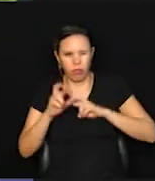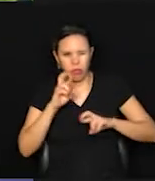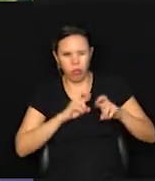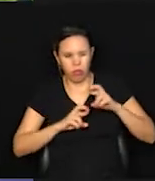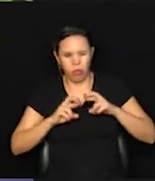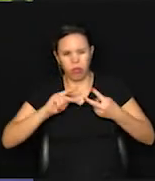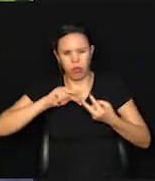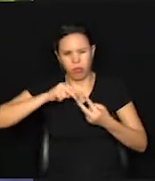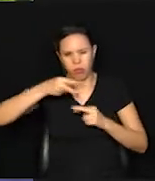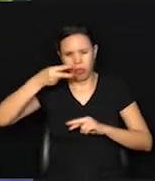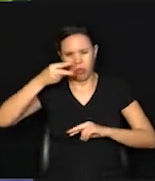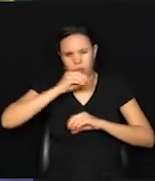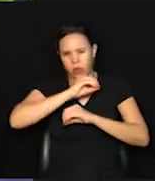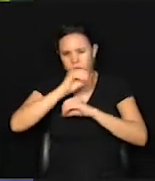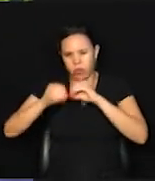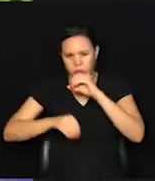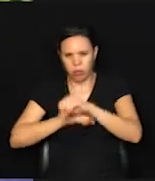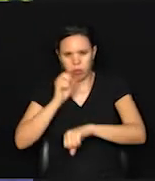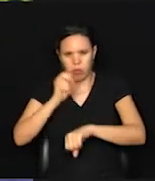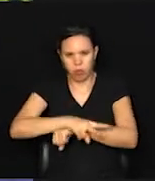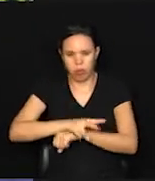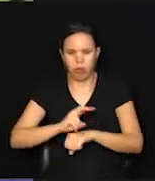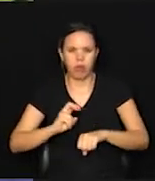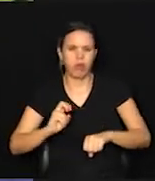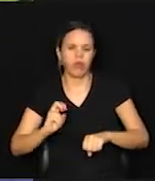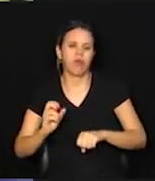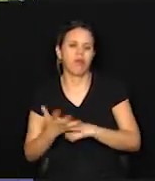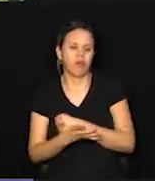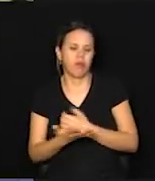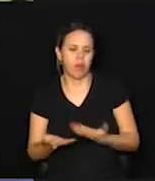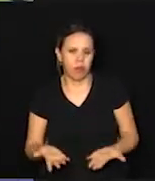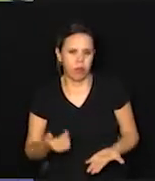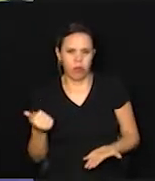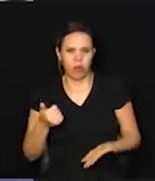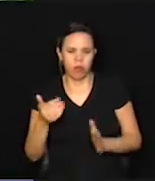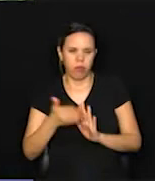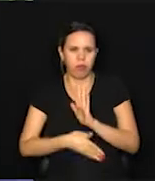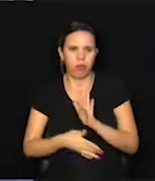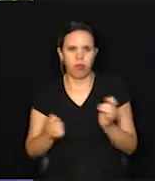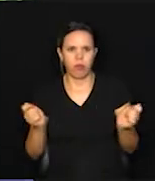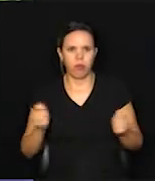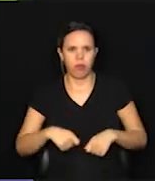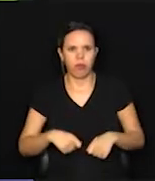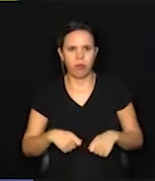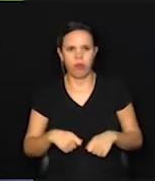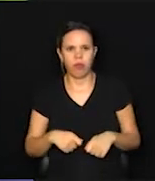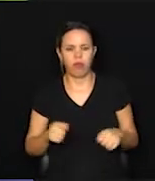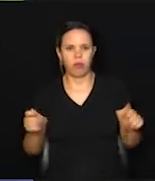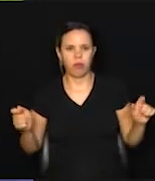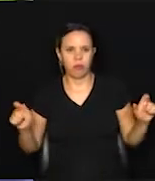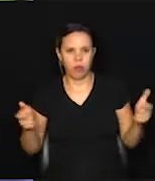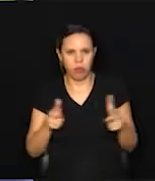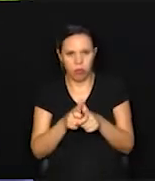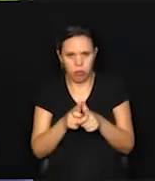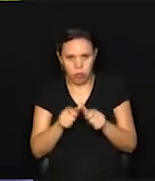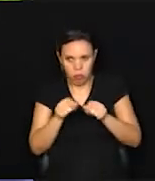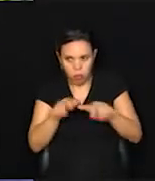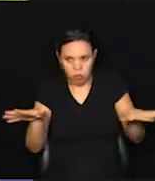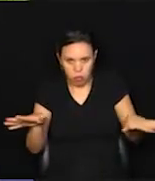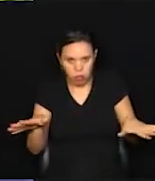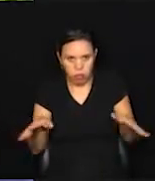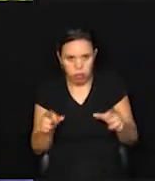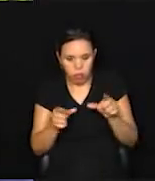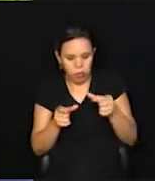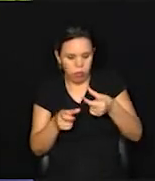células infectadas pelo vírus, né? Que primeiro tem que demonstrar a capacidade de inibir a replicação do vírus in vitro, em plaquinhas